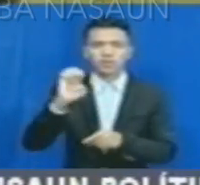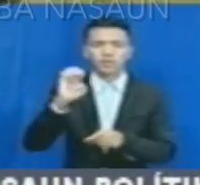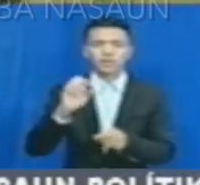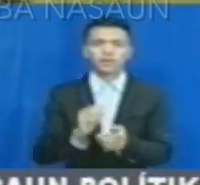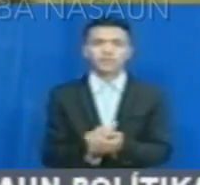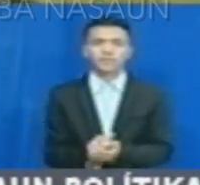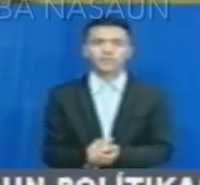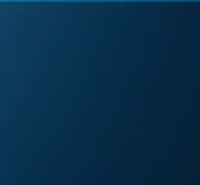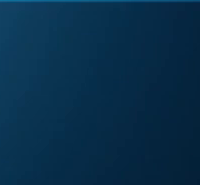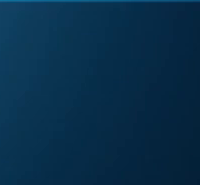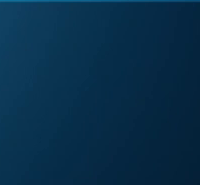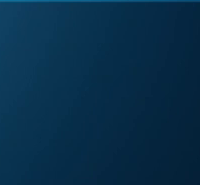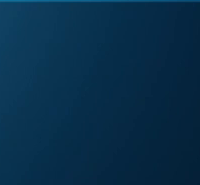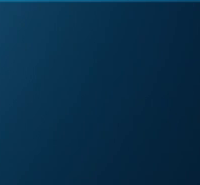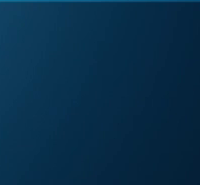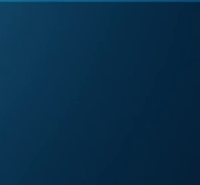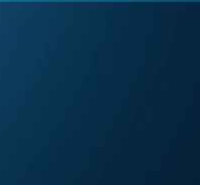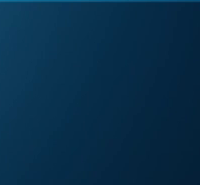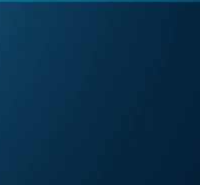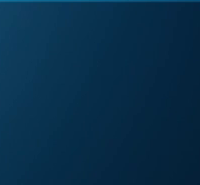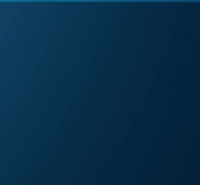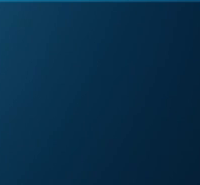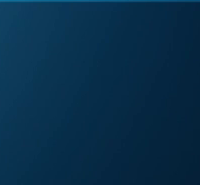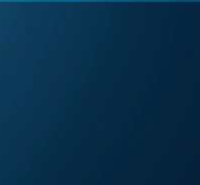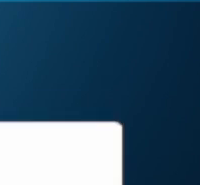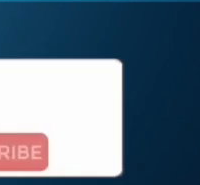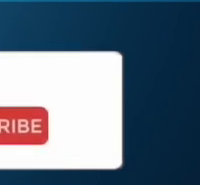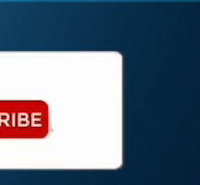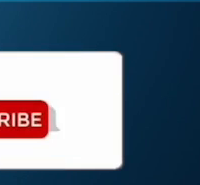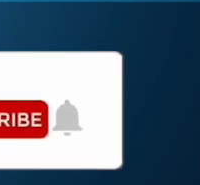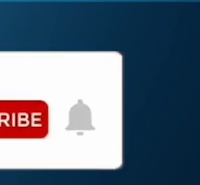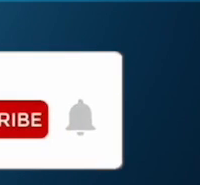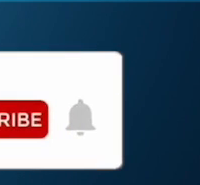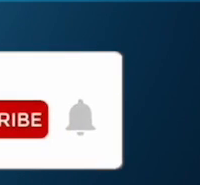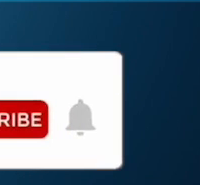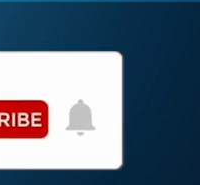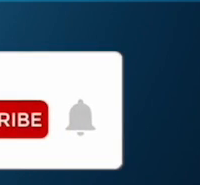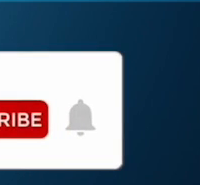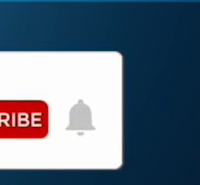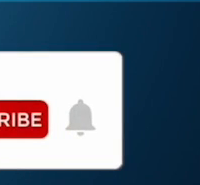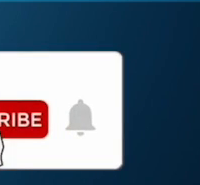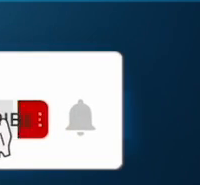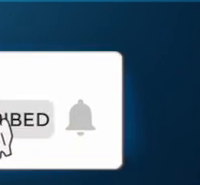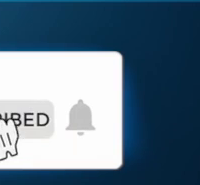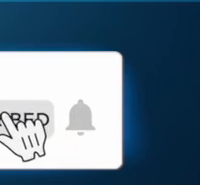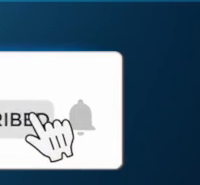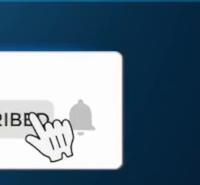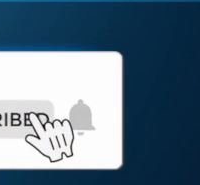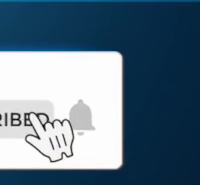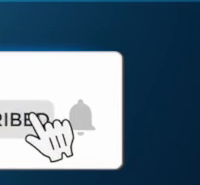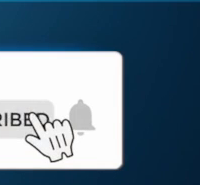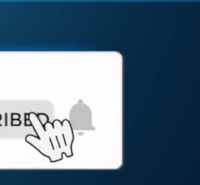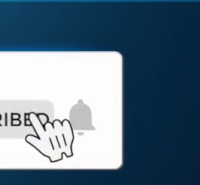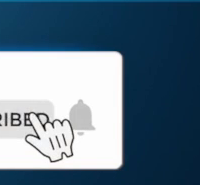Silva, RTTL. Atu retang informação factuais não atuais, que ta haluha inscreva e ha